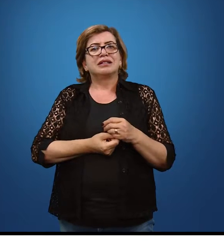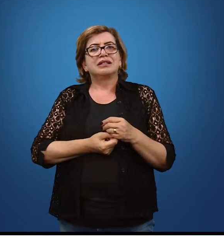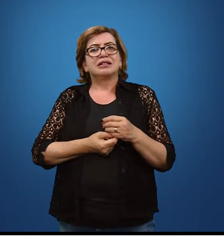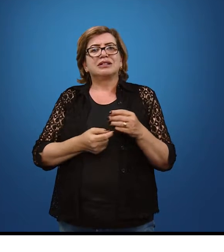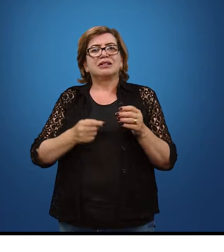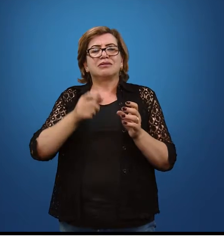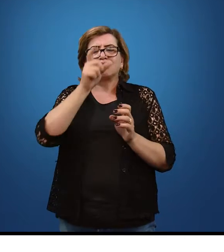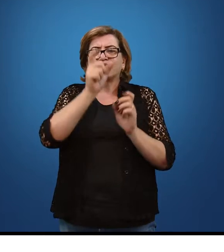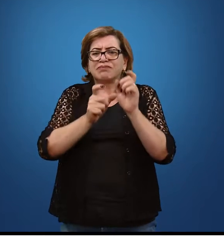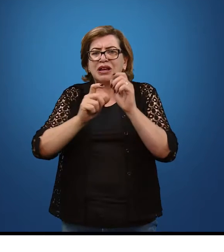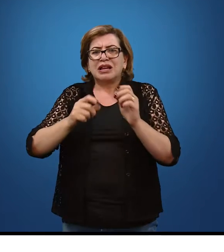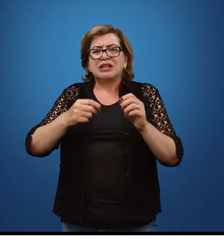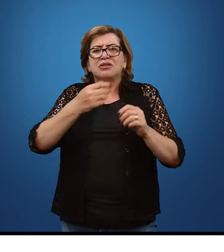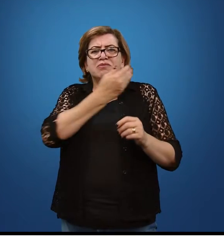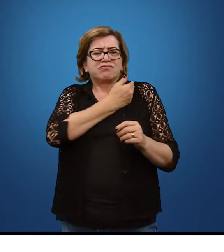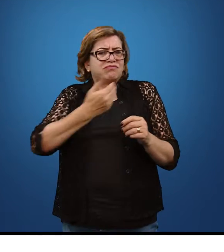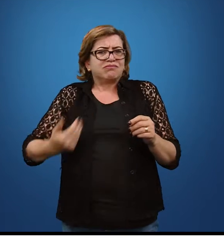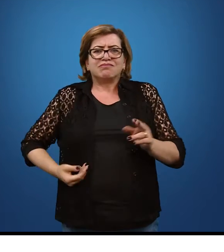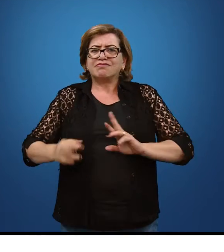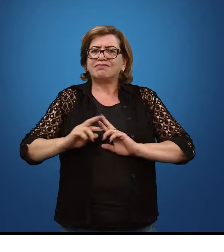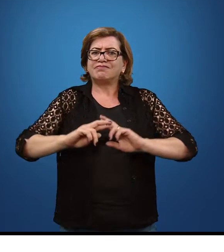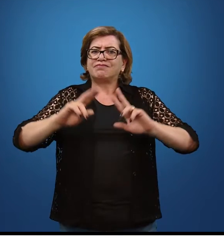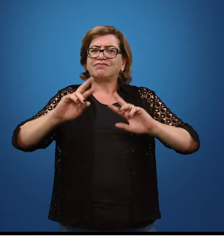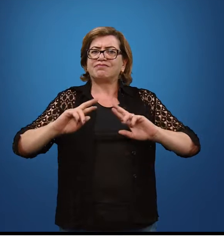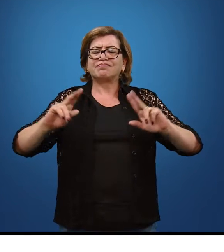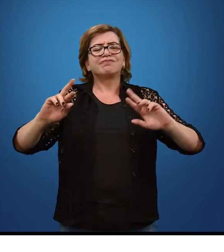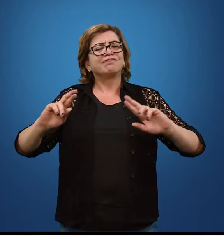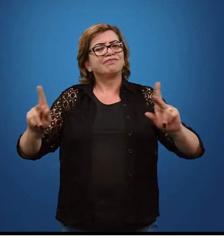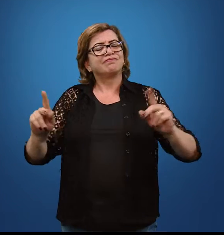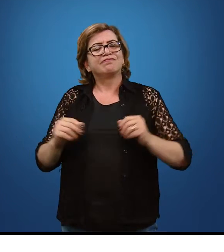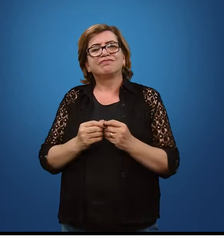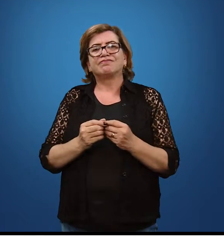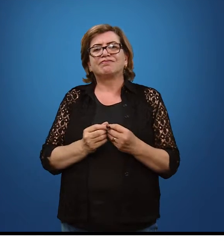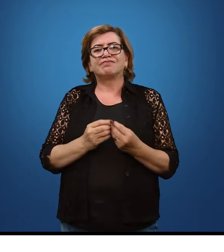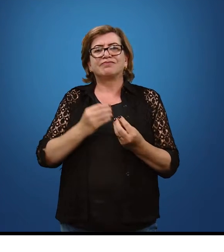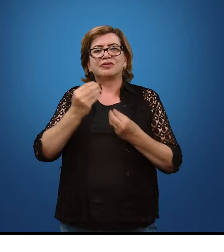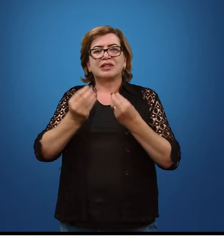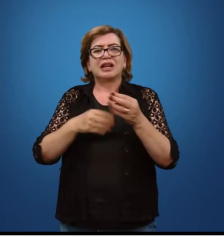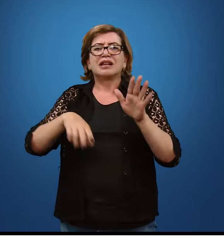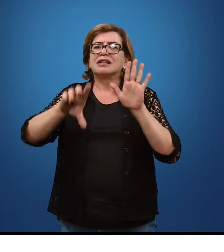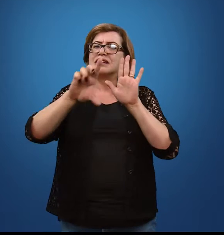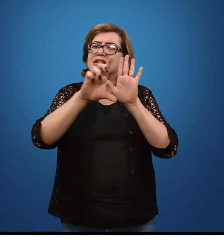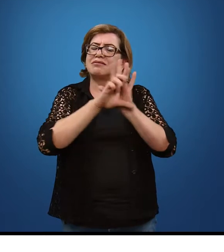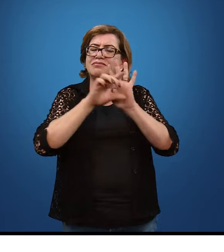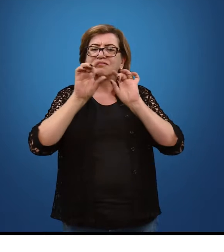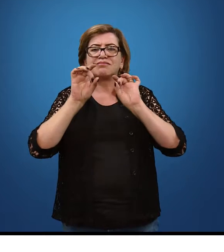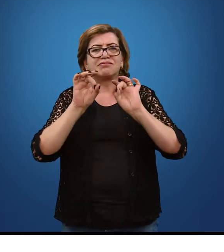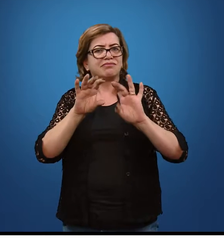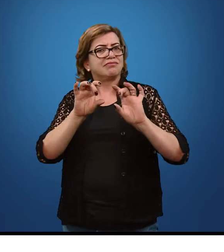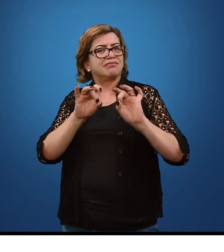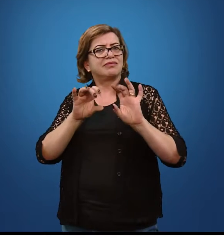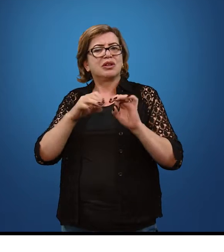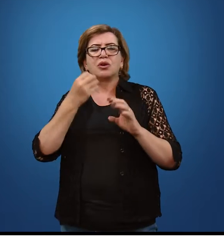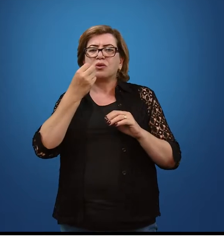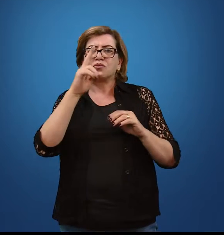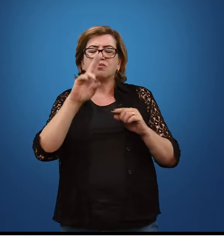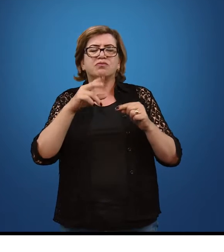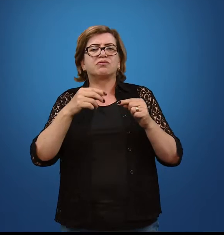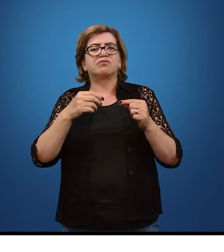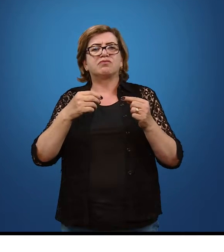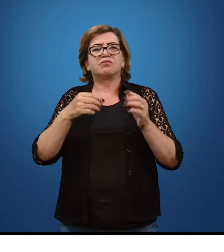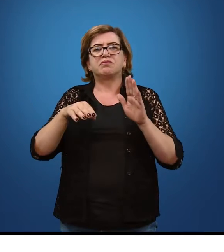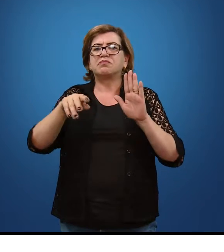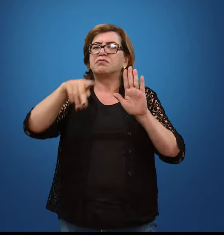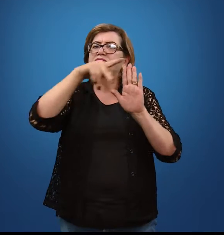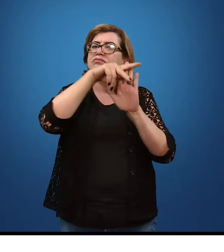de cada governo ou de cada governante. Então são aquelas leis específicas ou aquelas políticas e planos